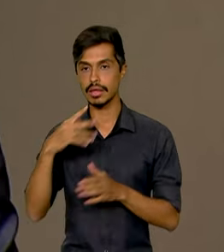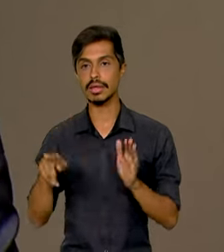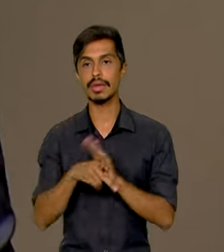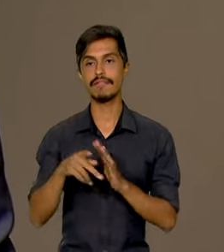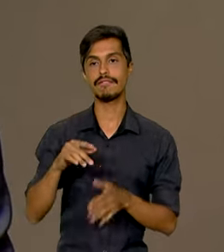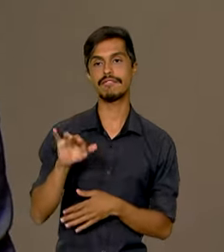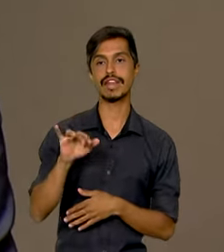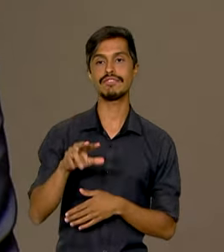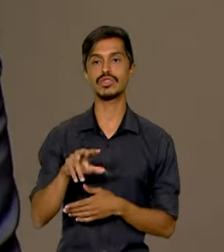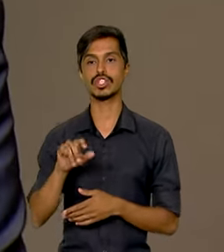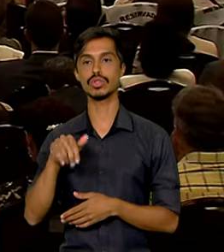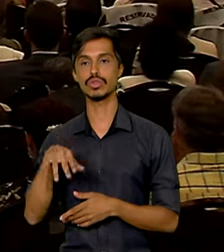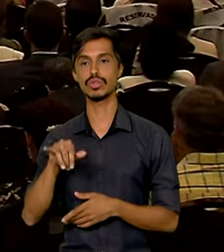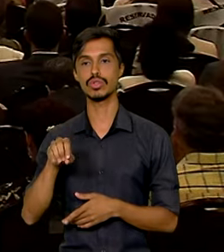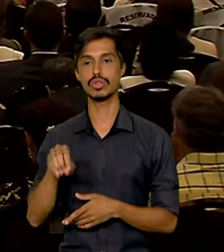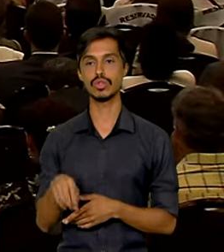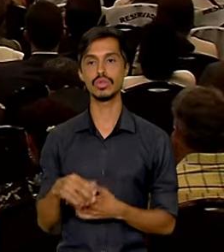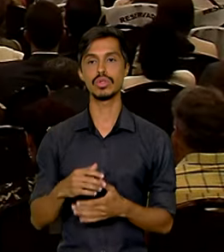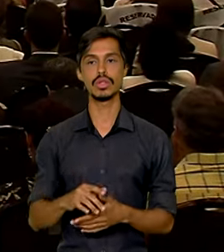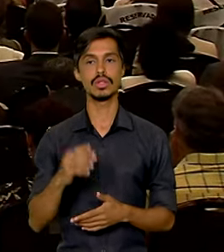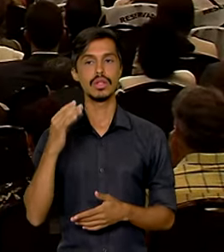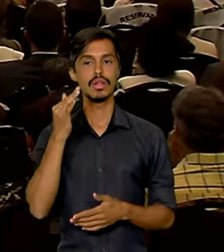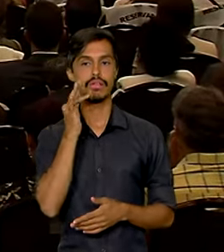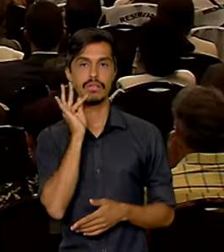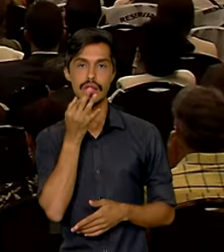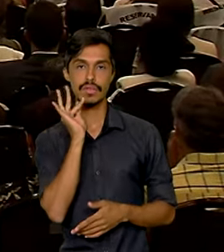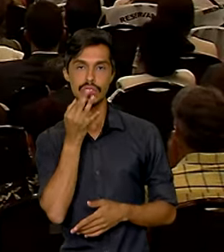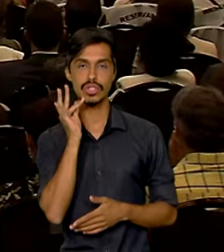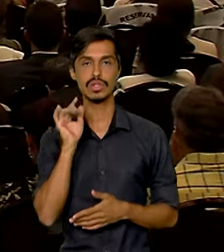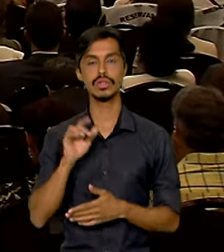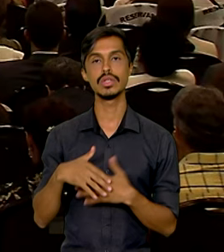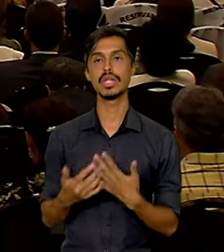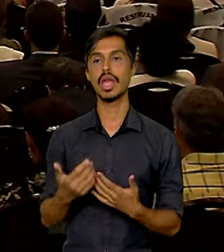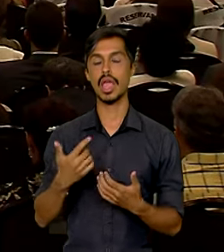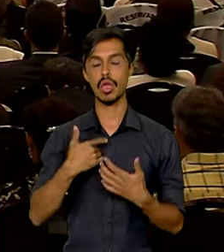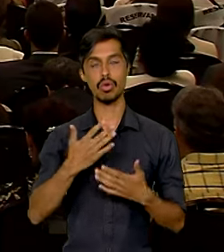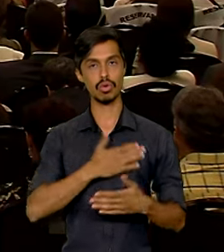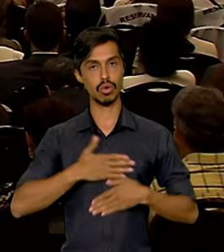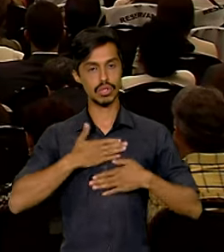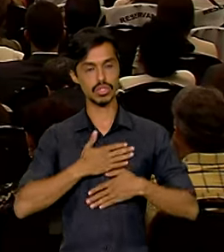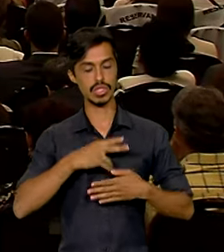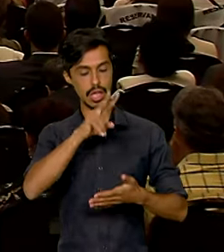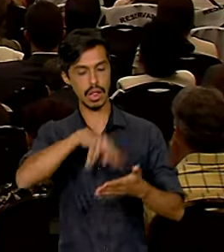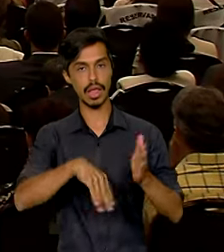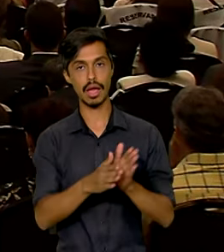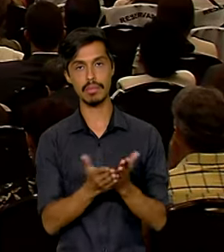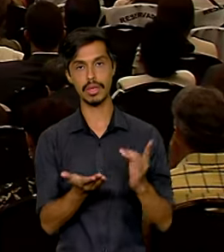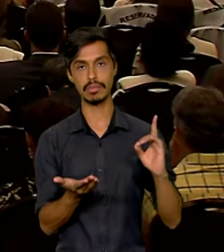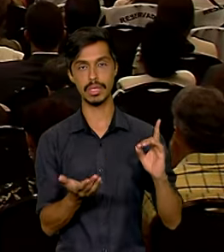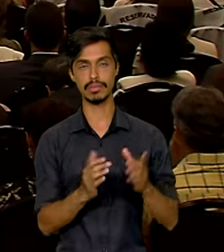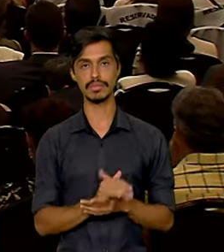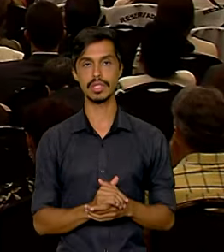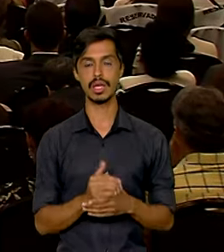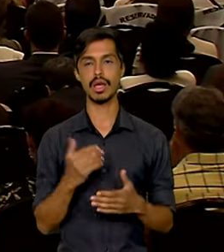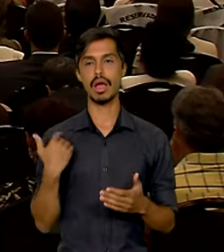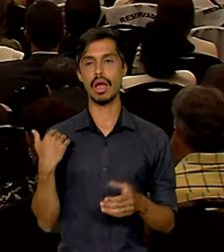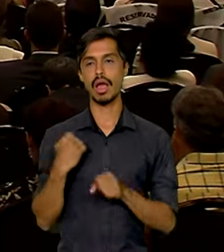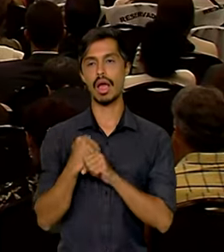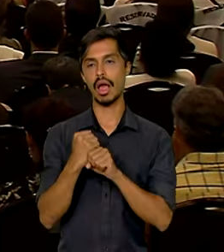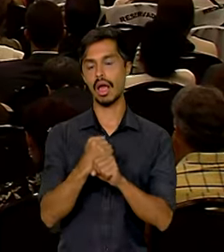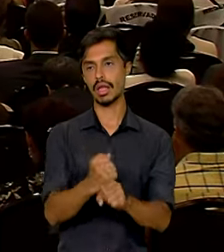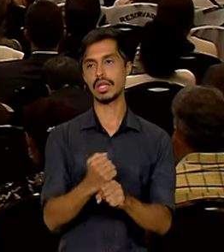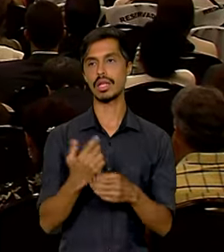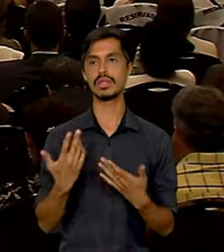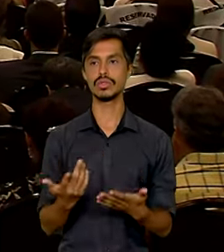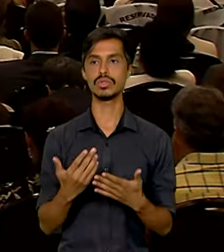Dino, eu gosto muito de ler a Bíblia. E nos últimos anos, a